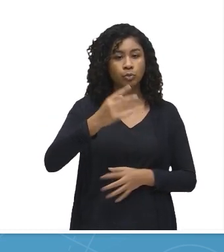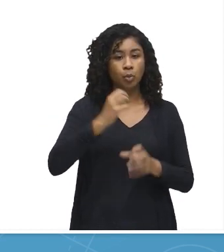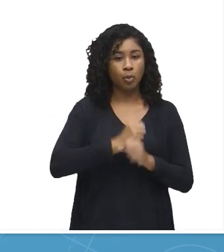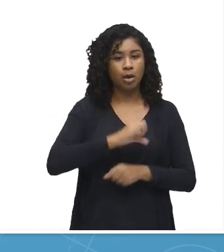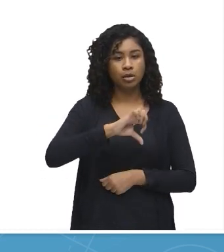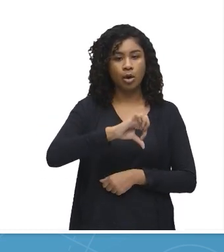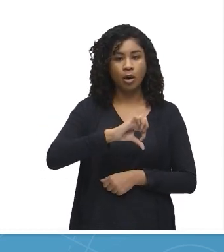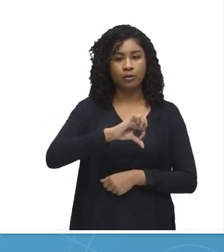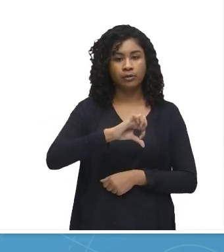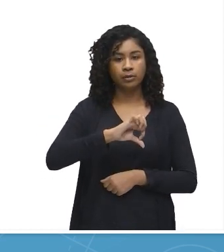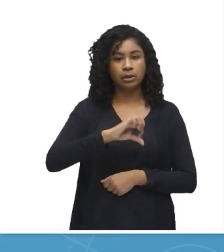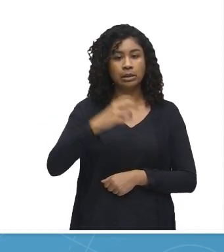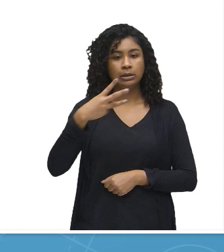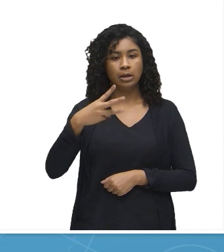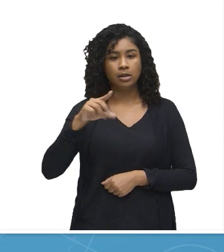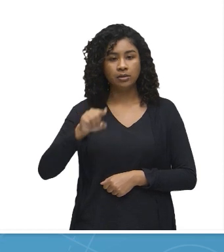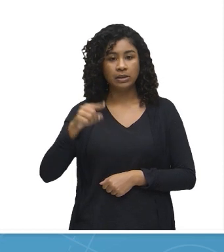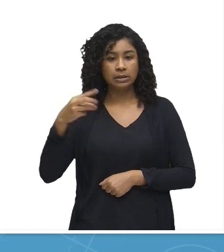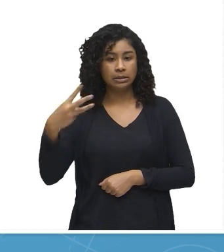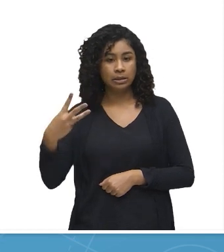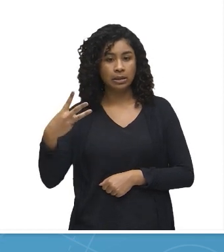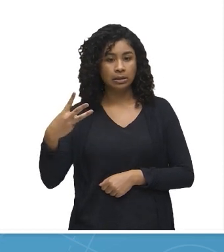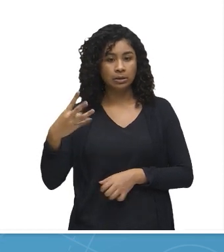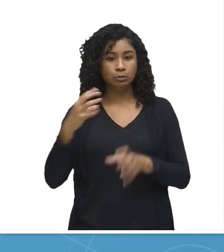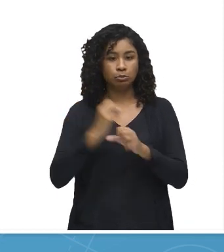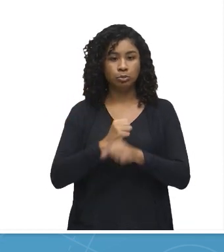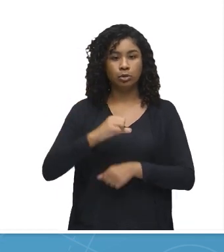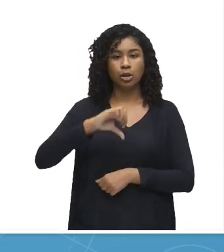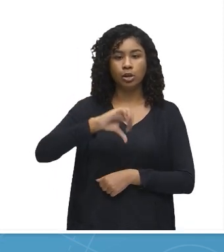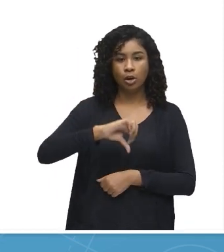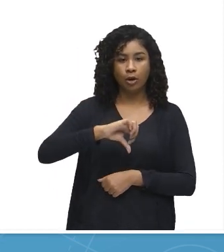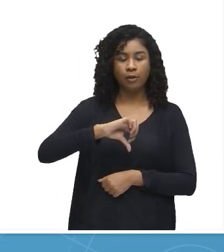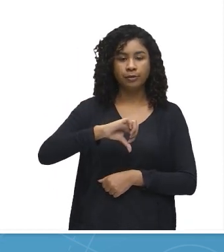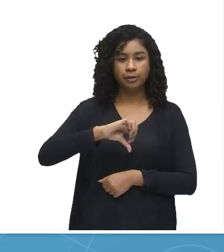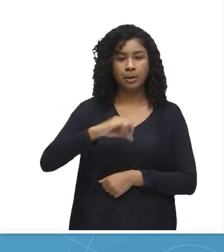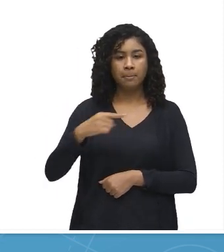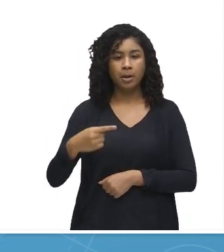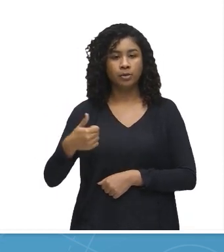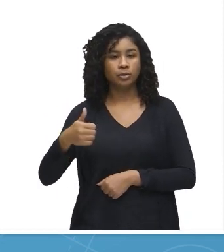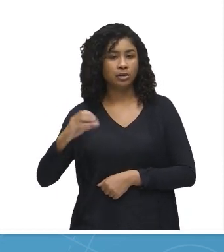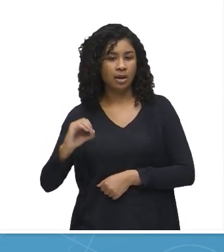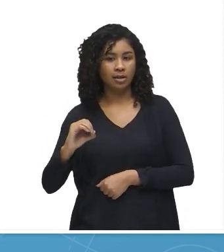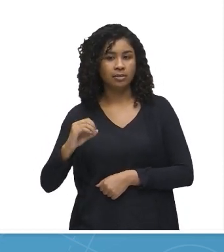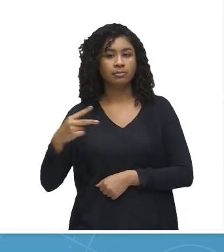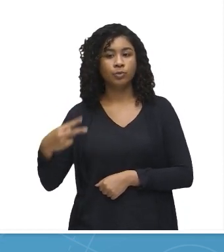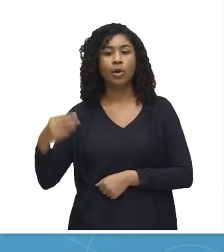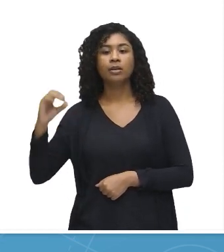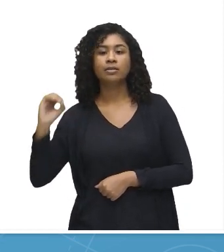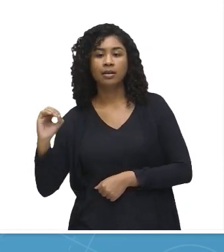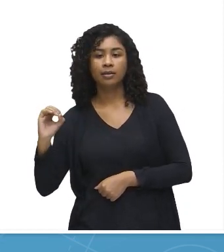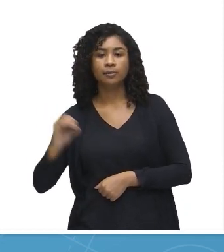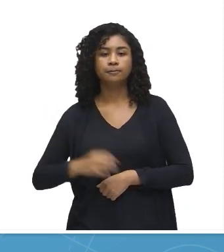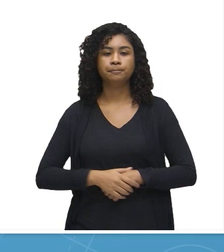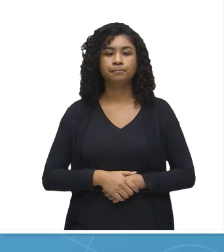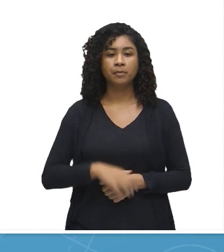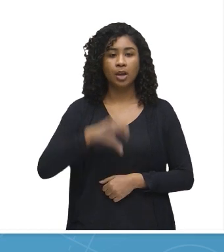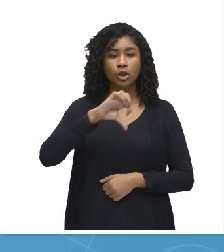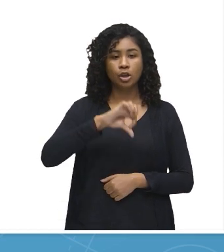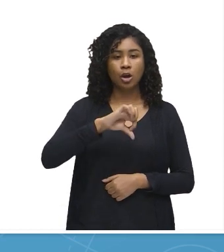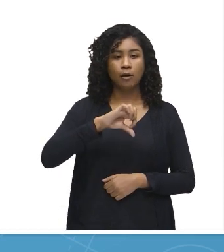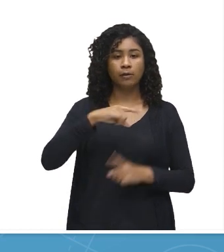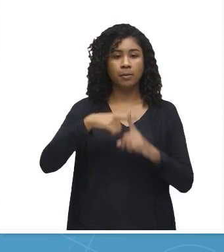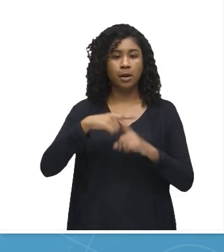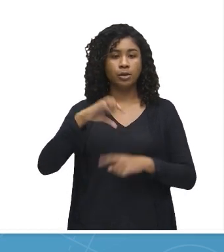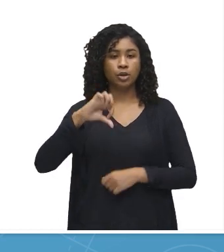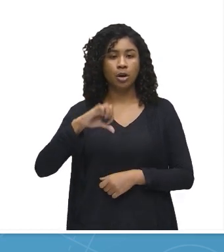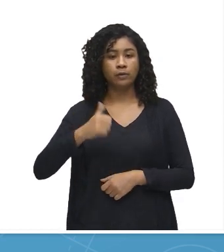3 é igual a 9, menos 10. Então isso aqui, pessoal, vai resultar, olha só, 9 mais 9, 18. 18 menos